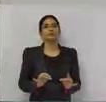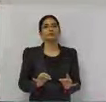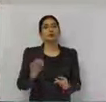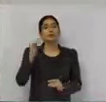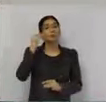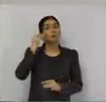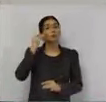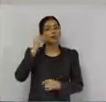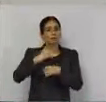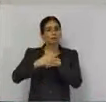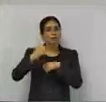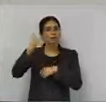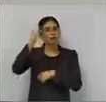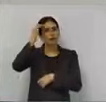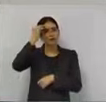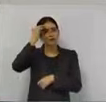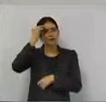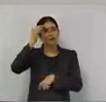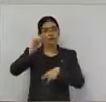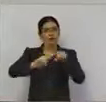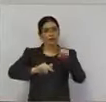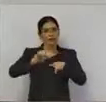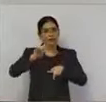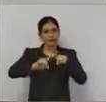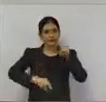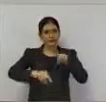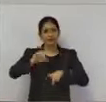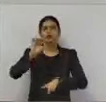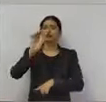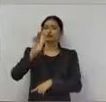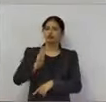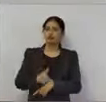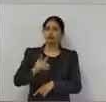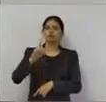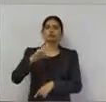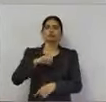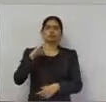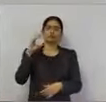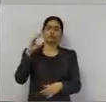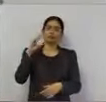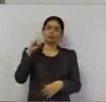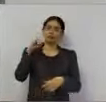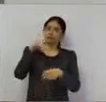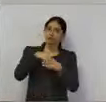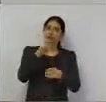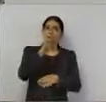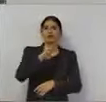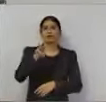entendimento, esse material já está disponível e está para consulta. Por favor.